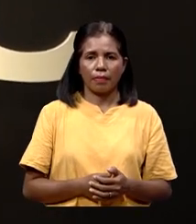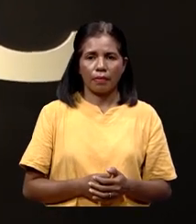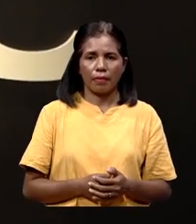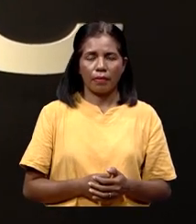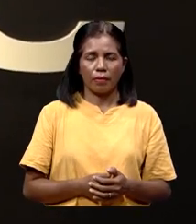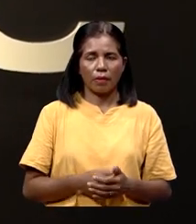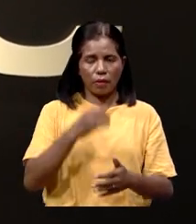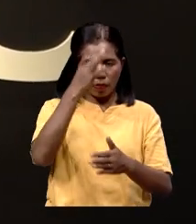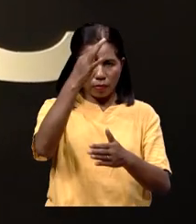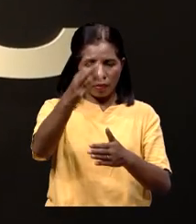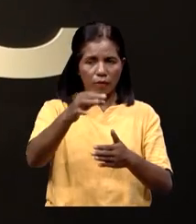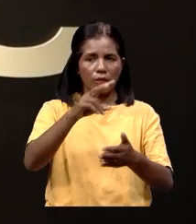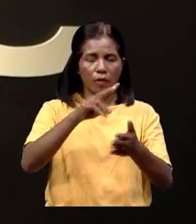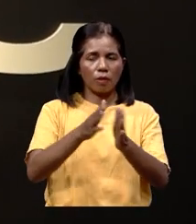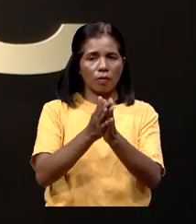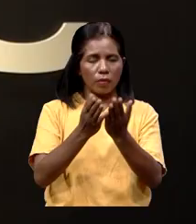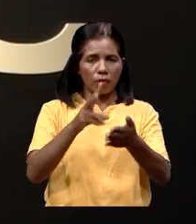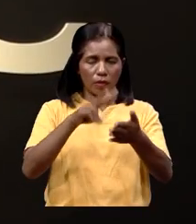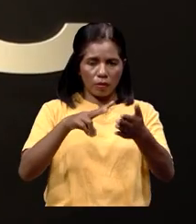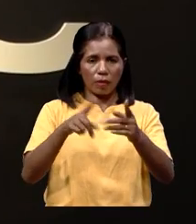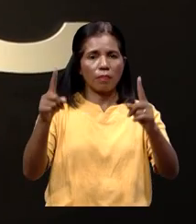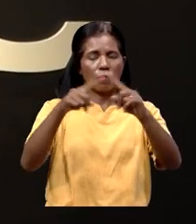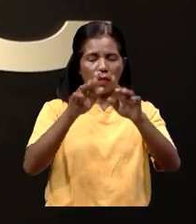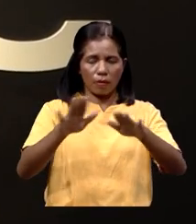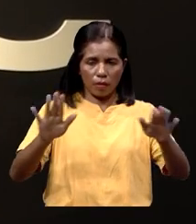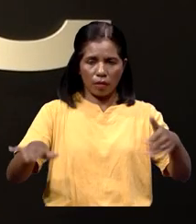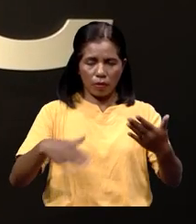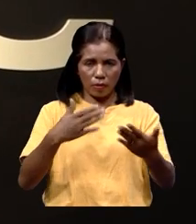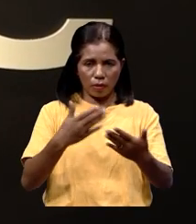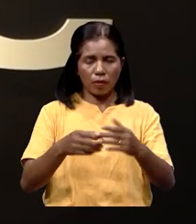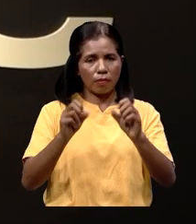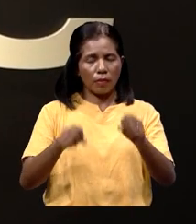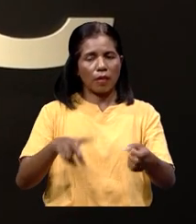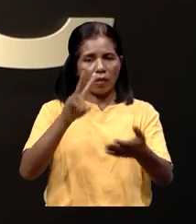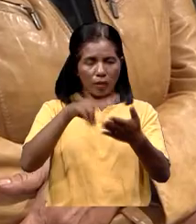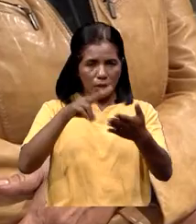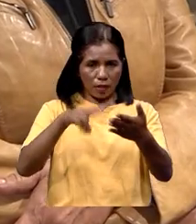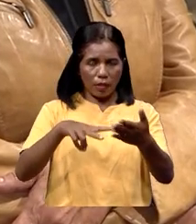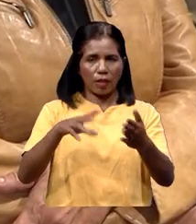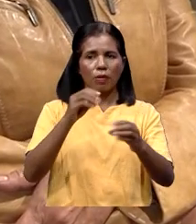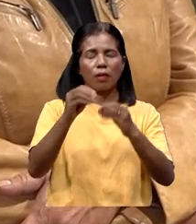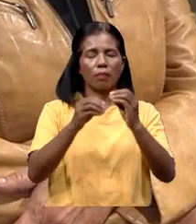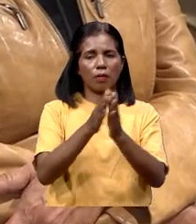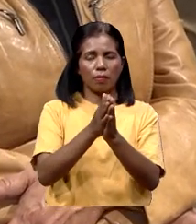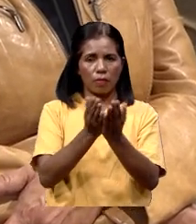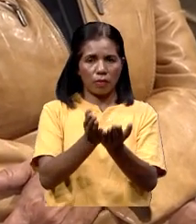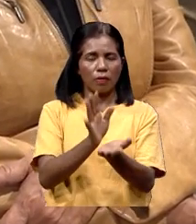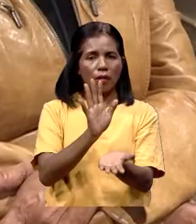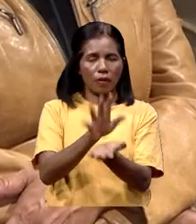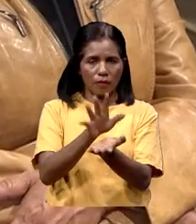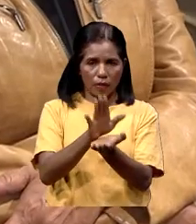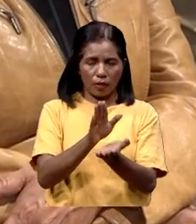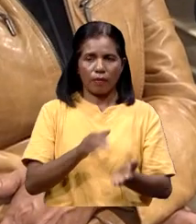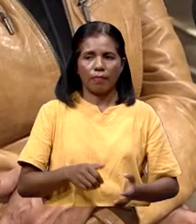os futuros leitores do livro, que são as crianças que acreditam na lenda do crocodilo. Mas tinha que